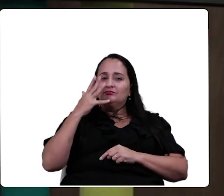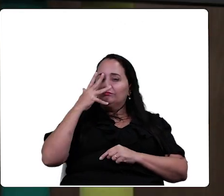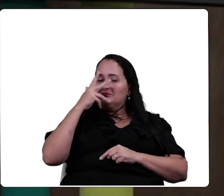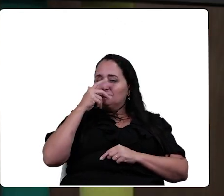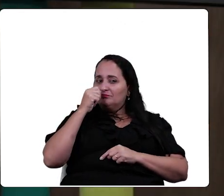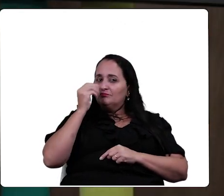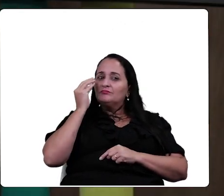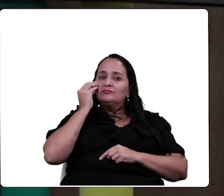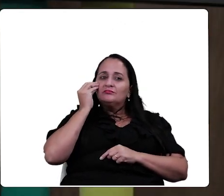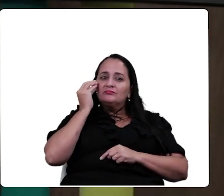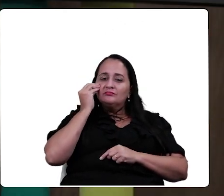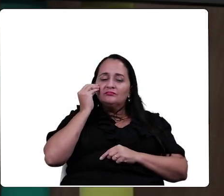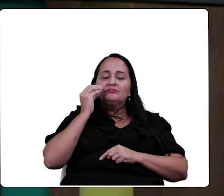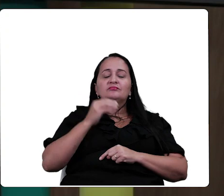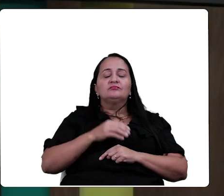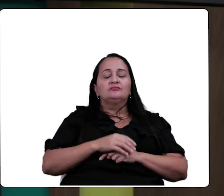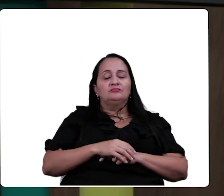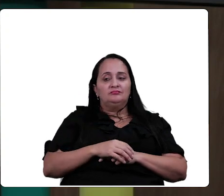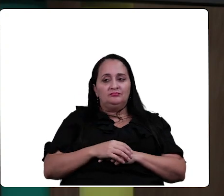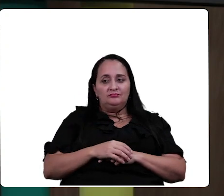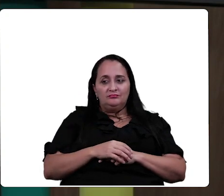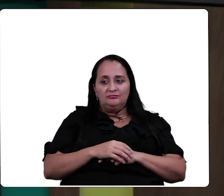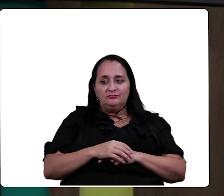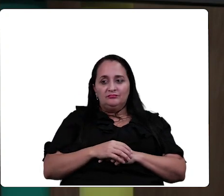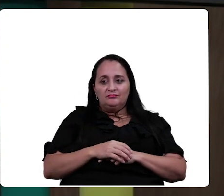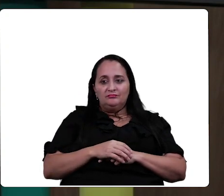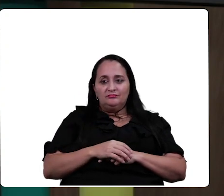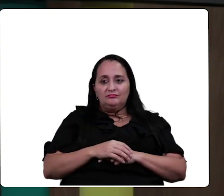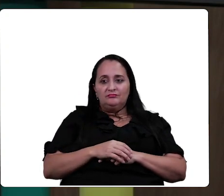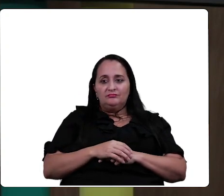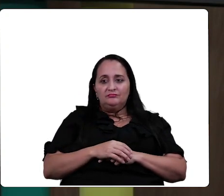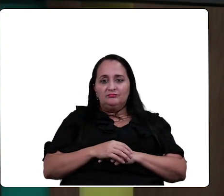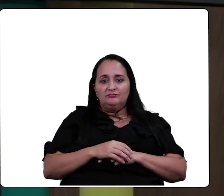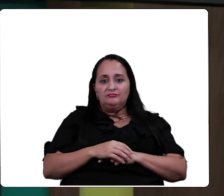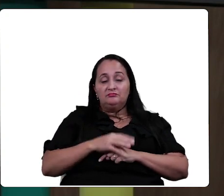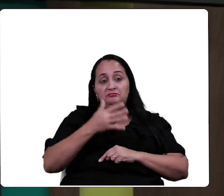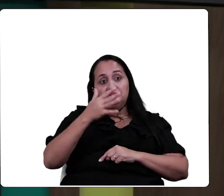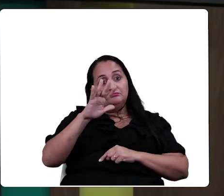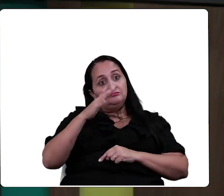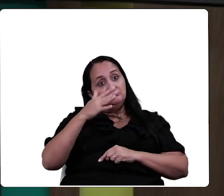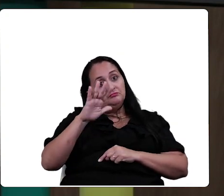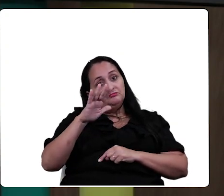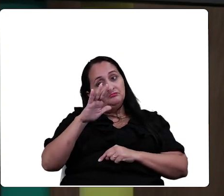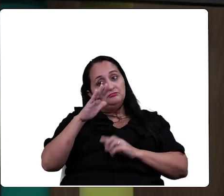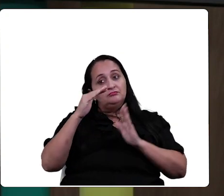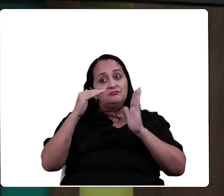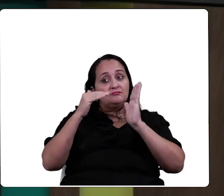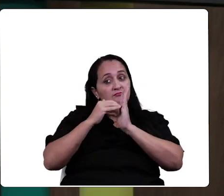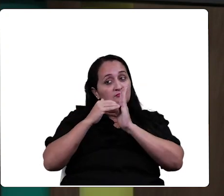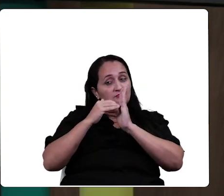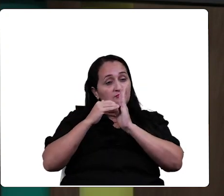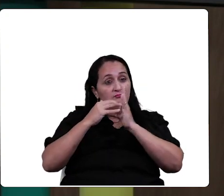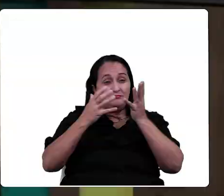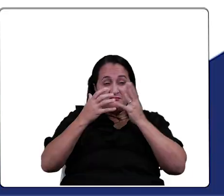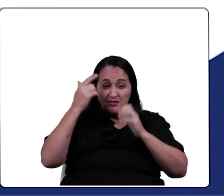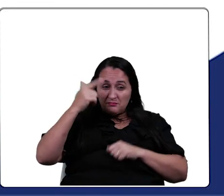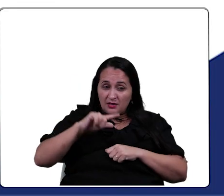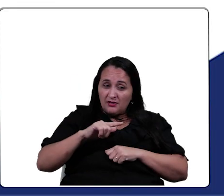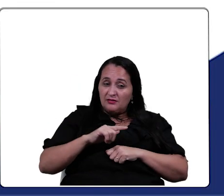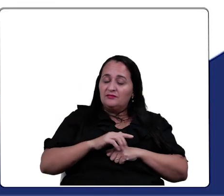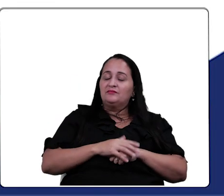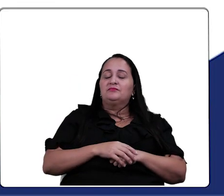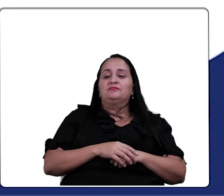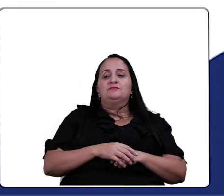né? Vamos a mais uma leitura? Talvez a última. Se vocês quiserem mais, eu trago.